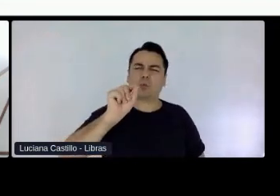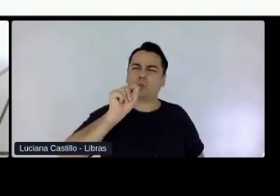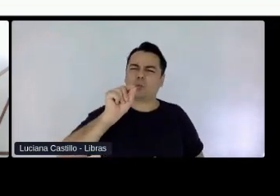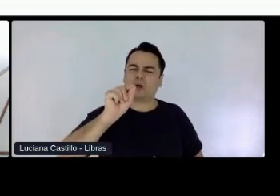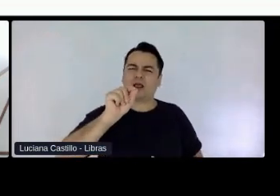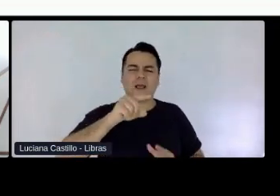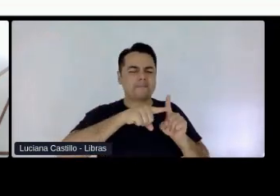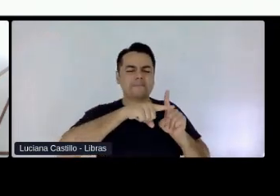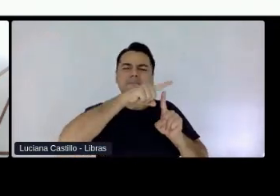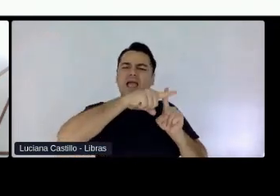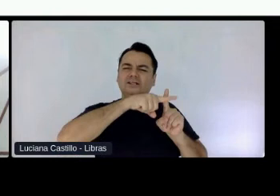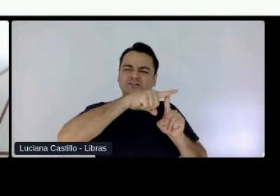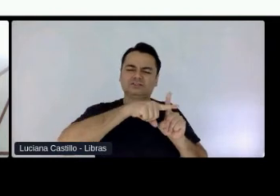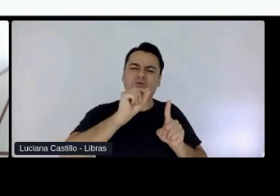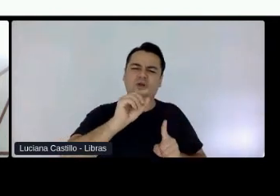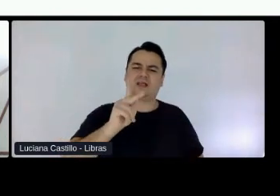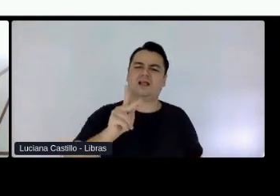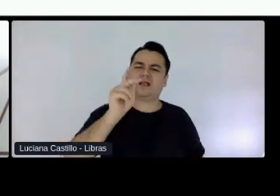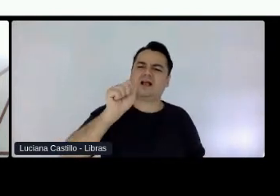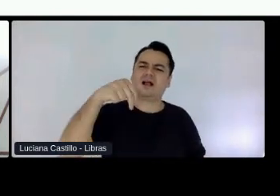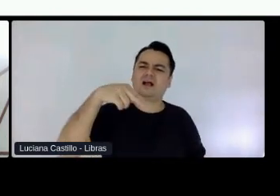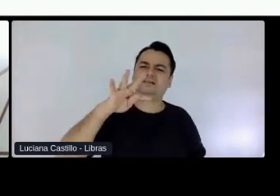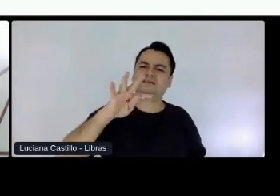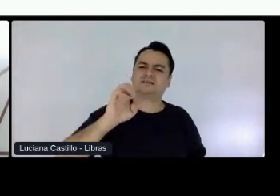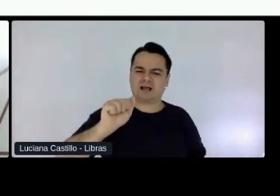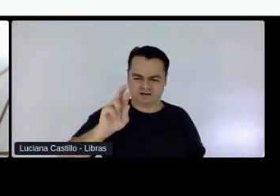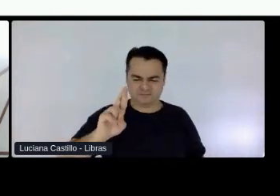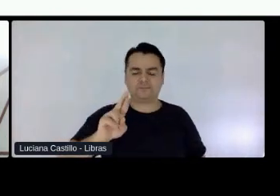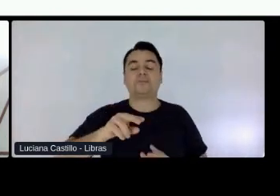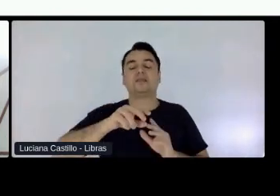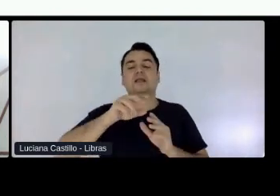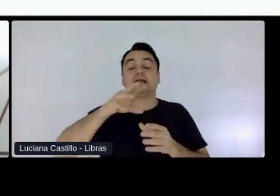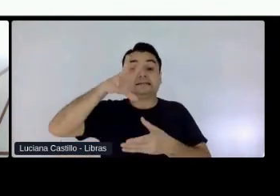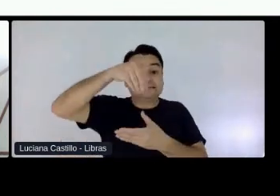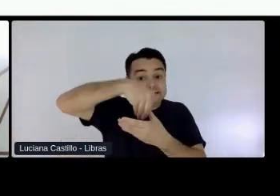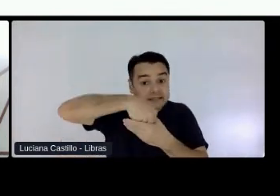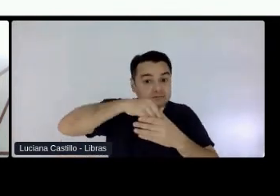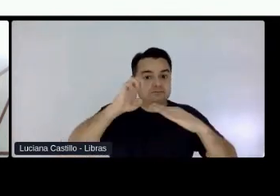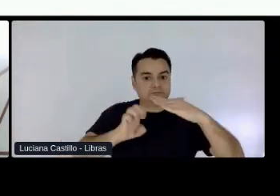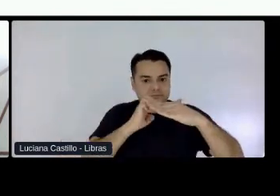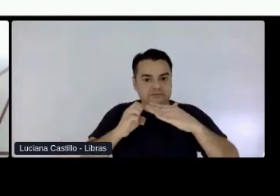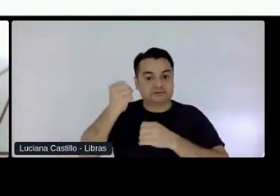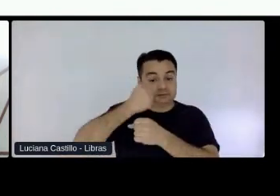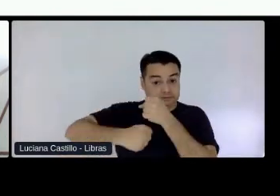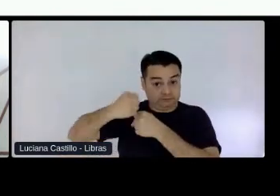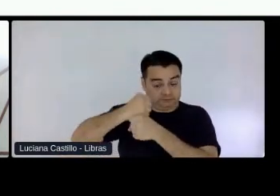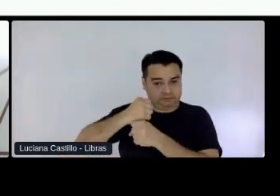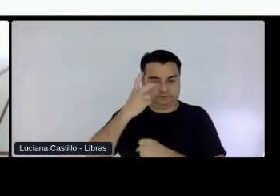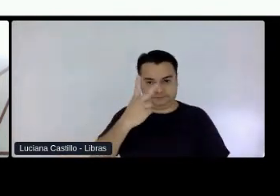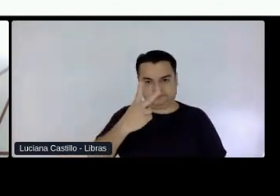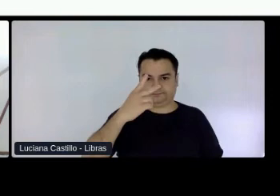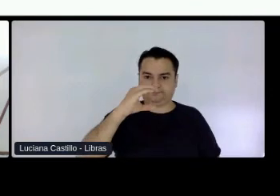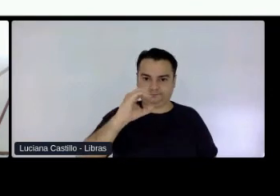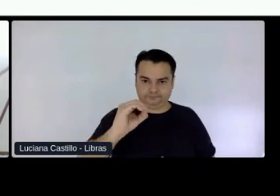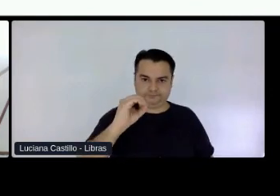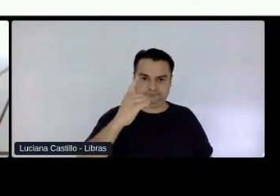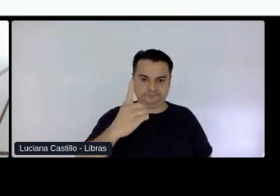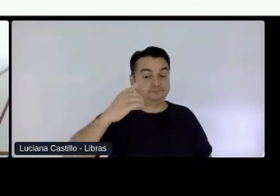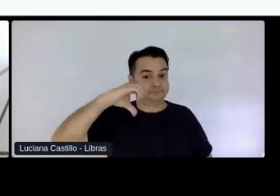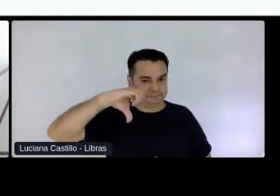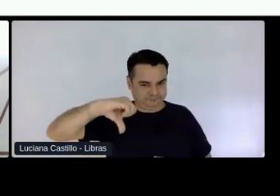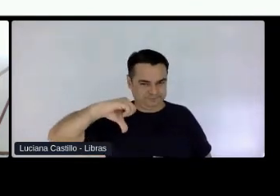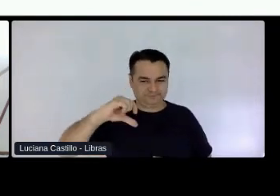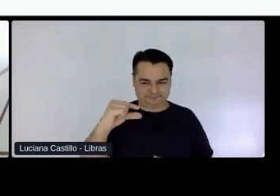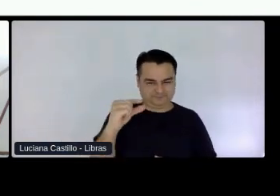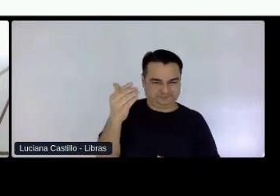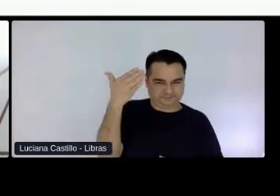diversidade e inclusão no ambiente empresarial mundial. Então, ele foi realizado em 2019, um pouco mais recente, né? E essa pesquisa